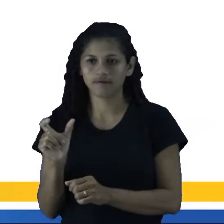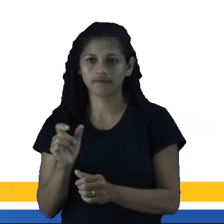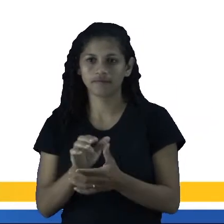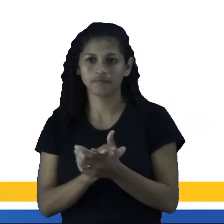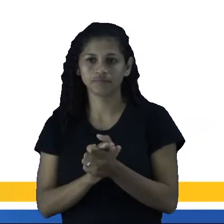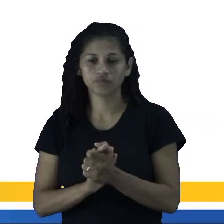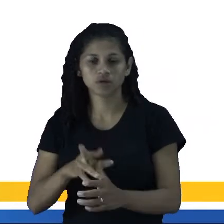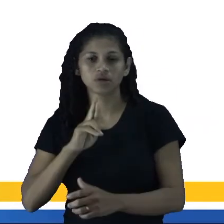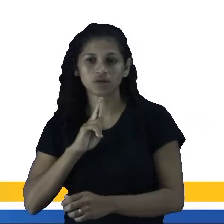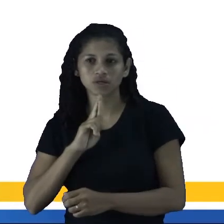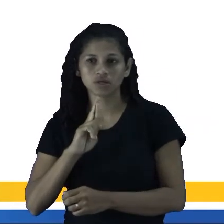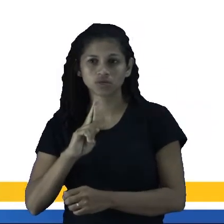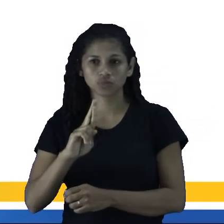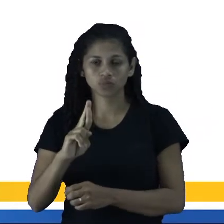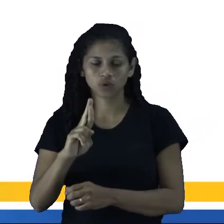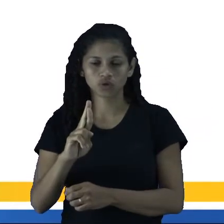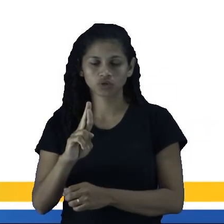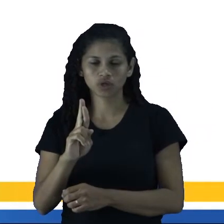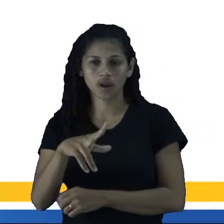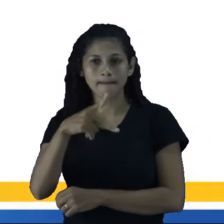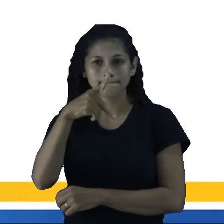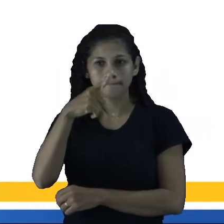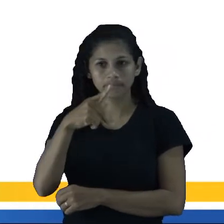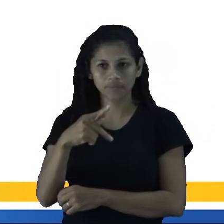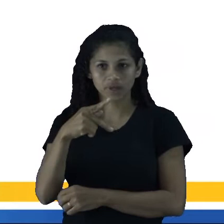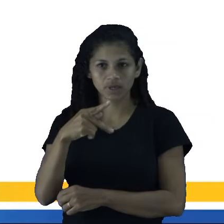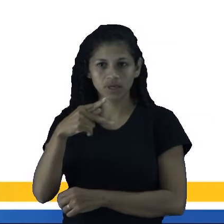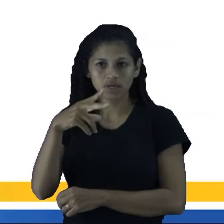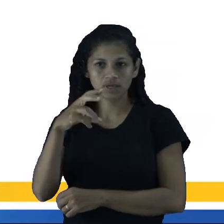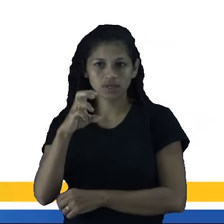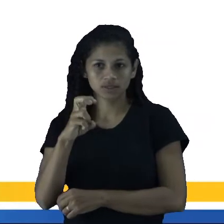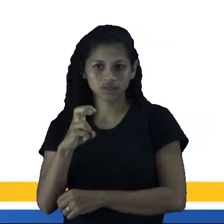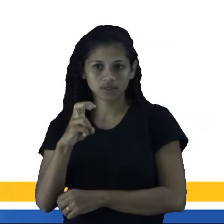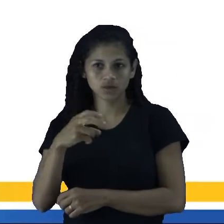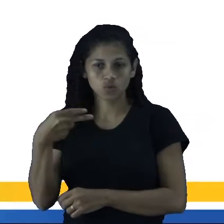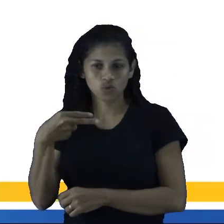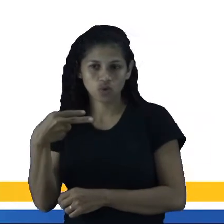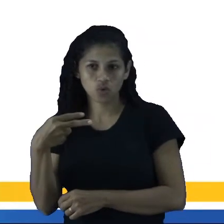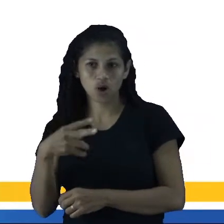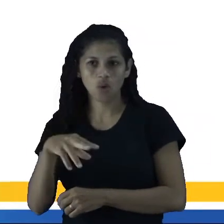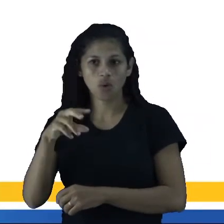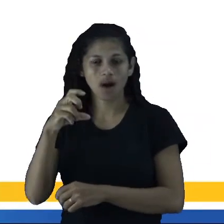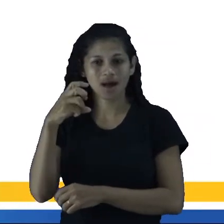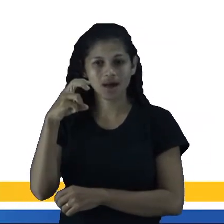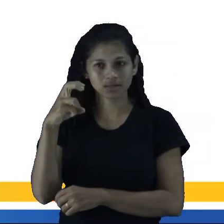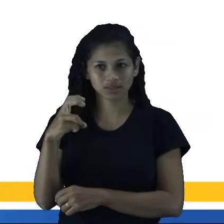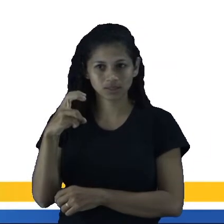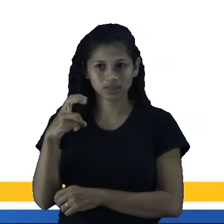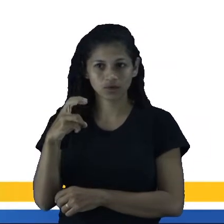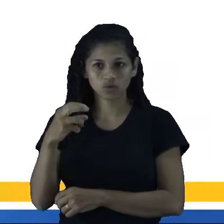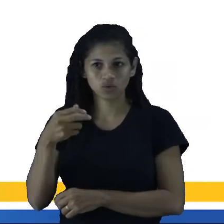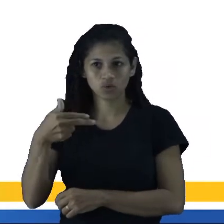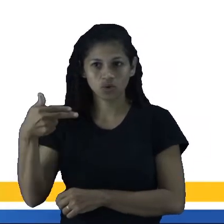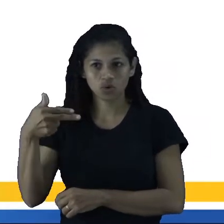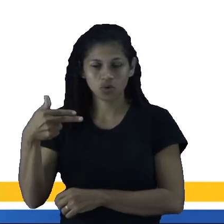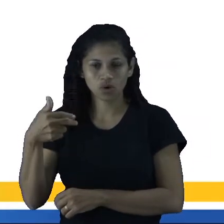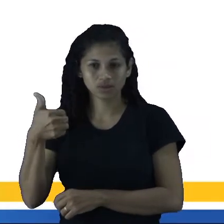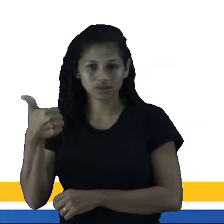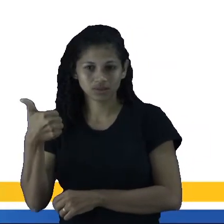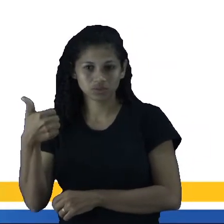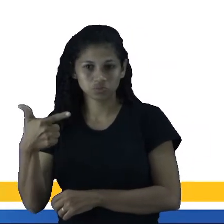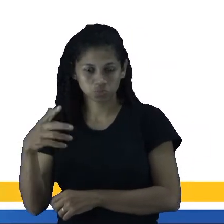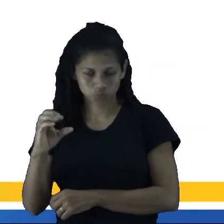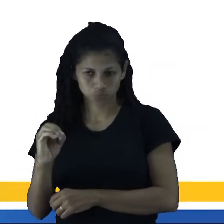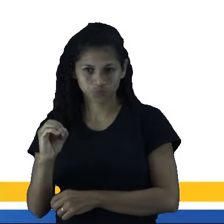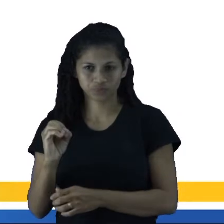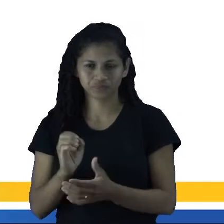Certo? E a resposta é dada pela permutação. P de 5 é 5 fatorial, que vai me dar 120. Ficou bem